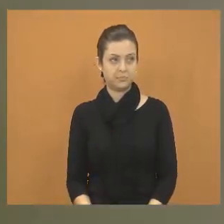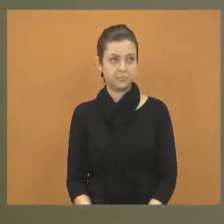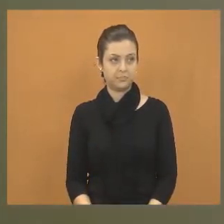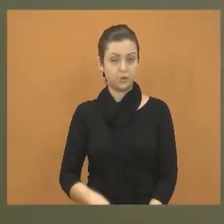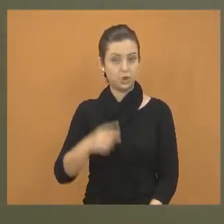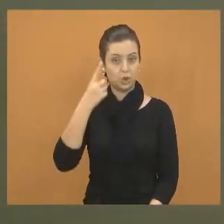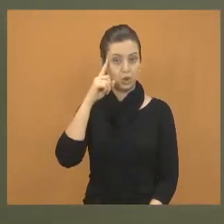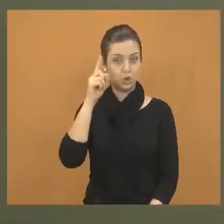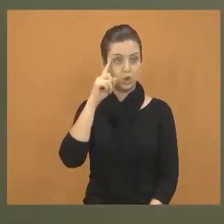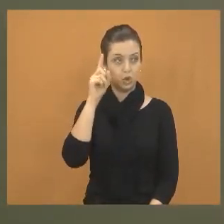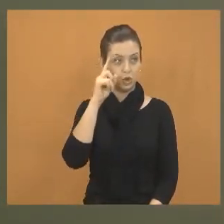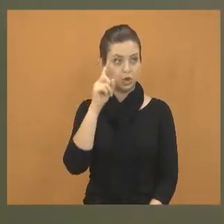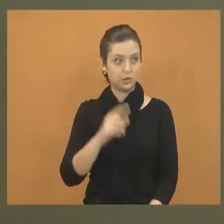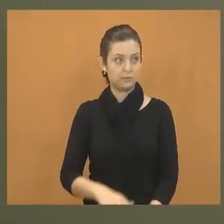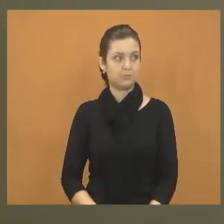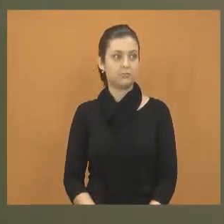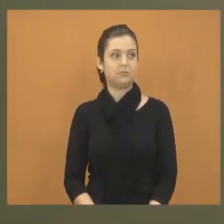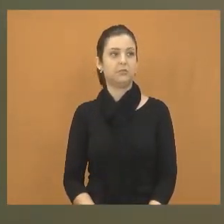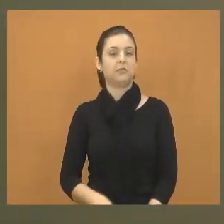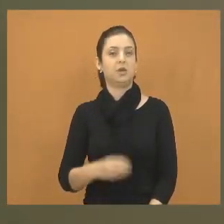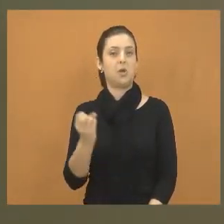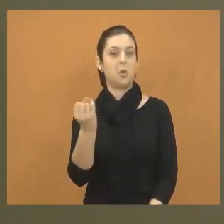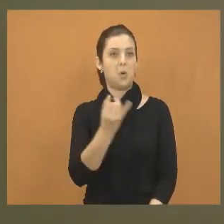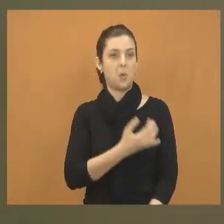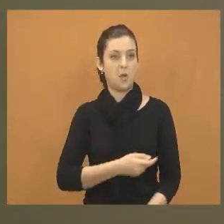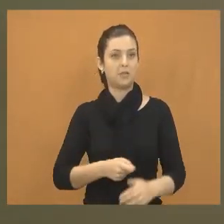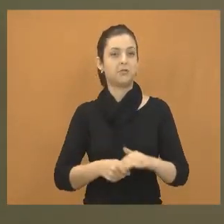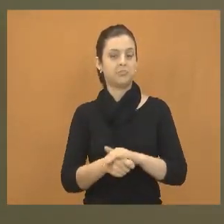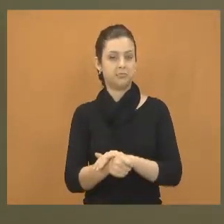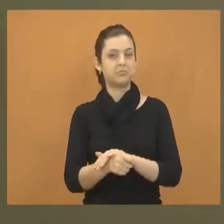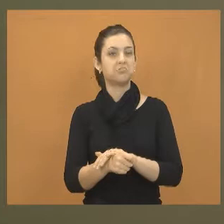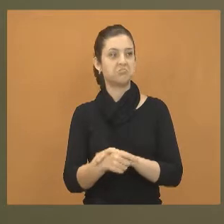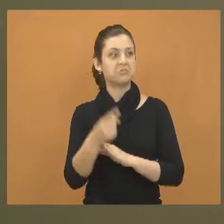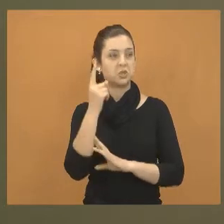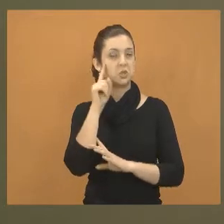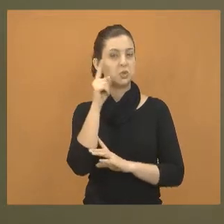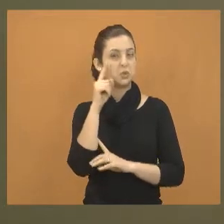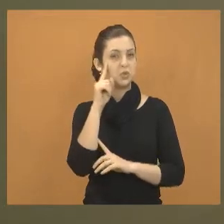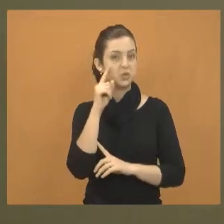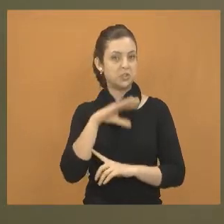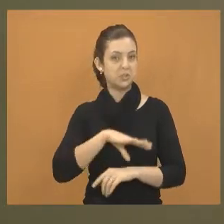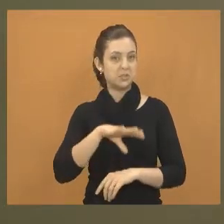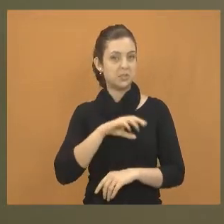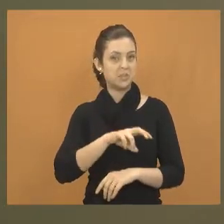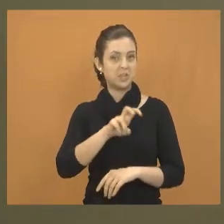por dia. Olha quanto que vai ser investido por dia no município. Olha lá,